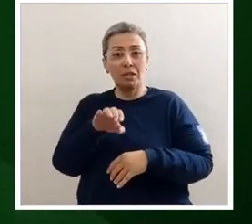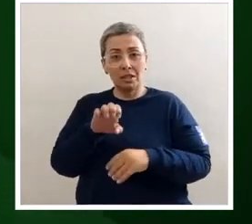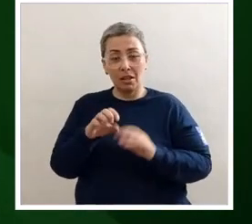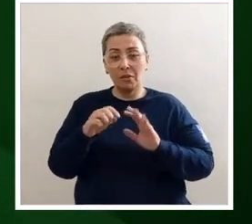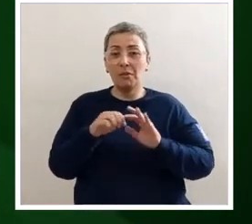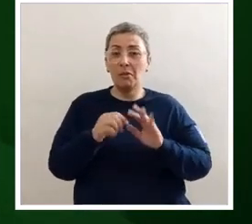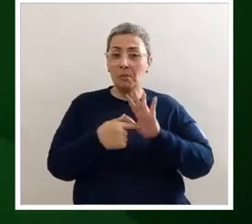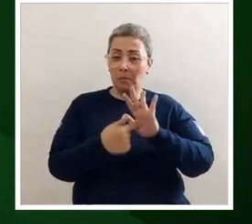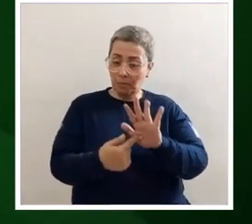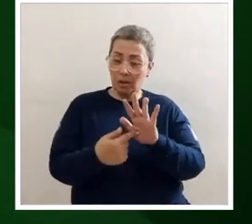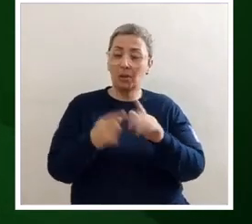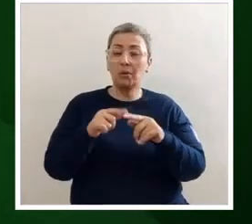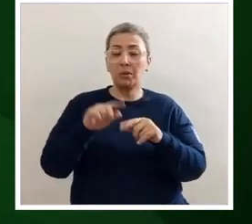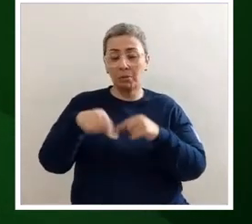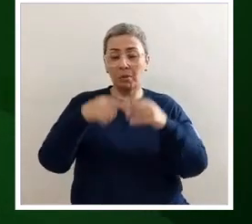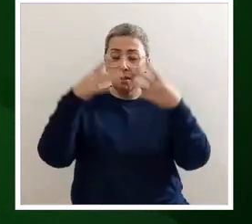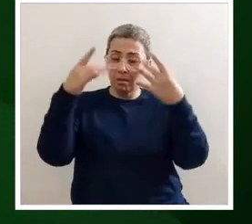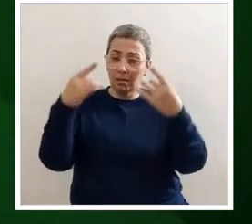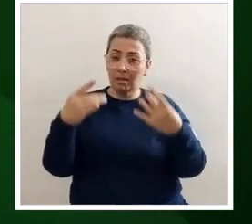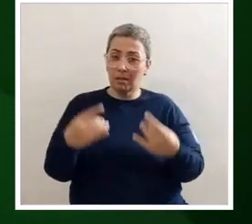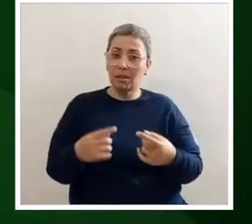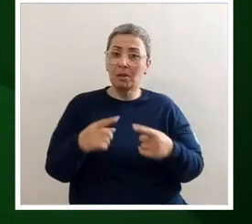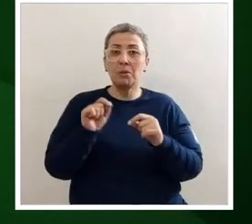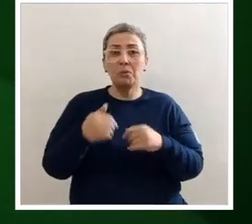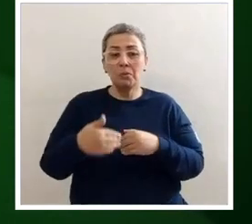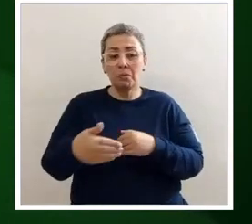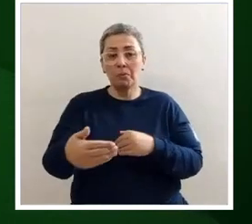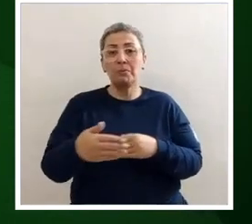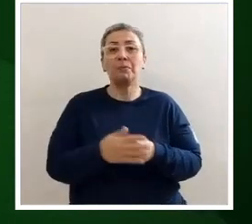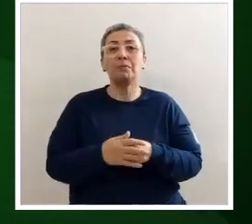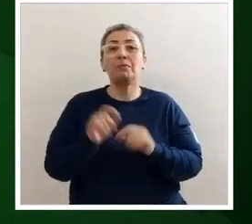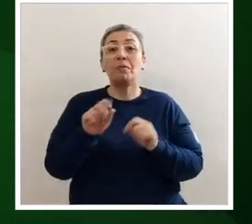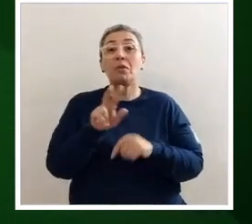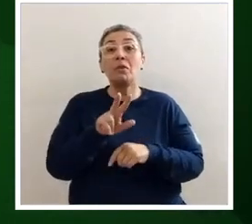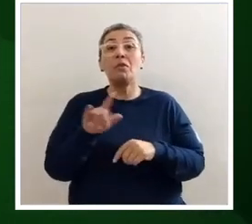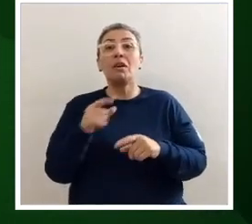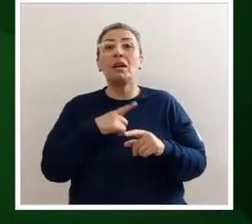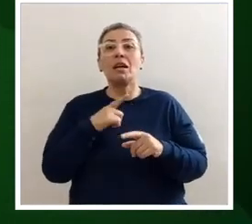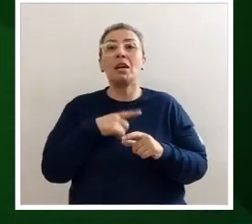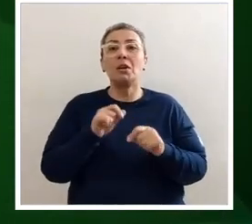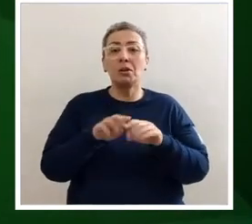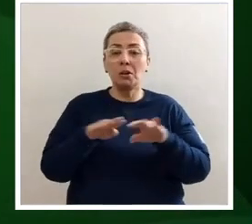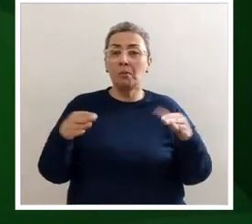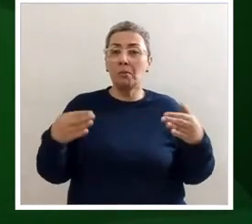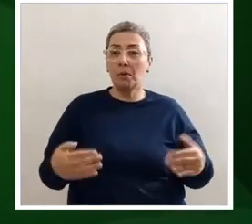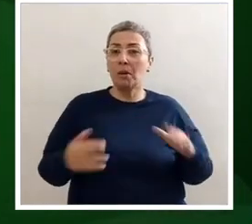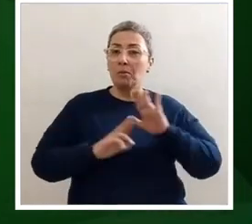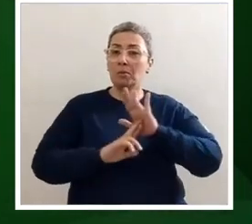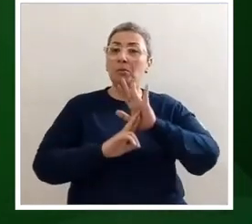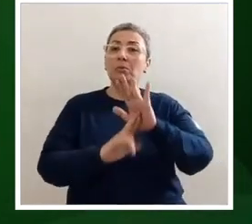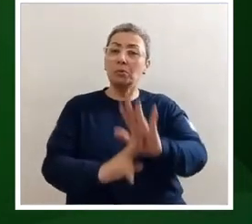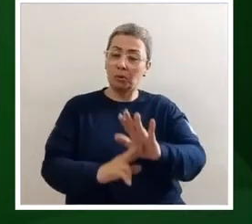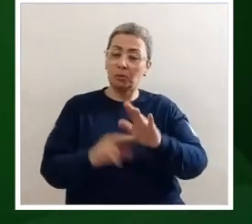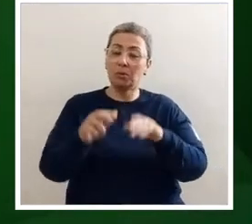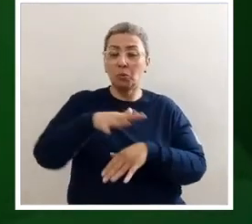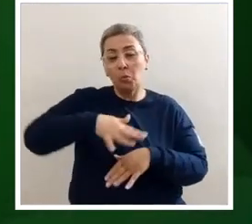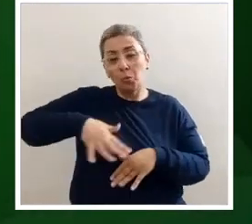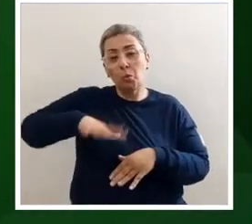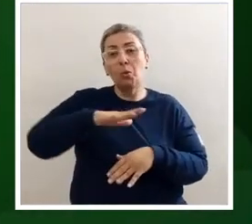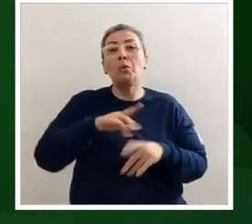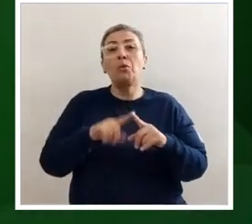uma apresentação mais detalhada dela daqui a pouquinho e nós voltamos com uma mesa representativa desta região